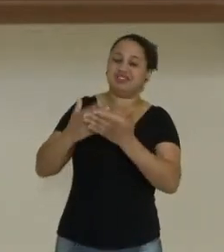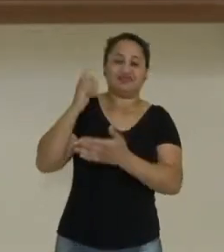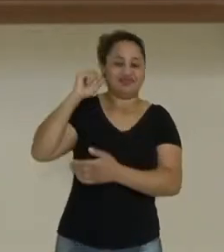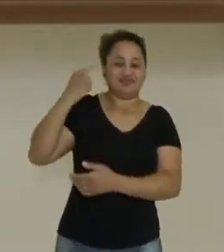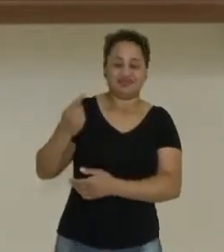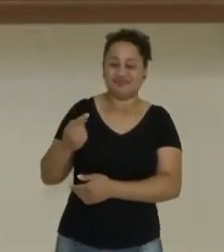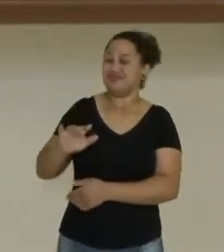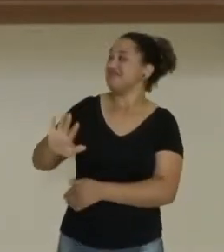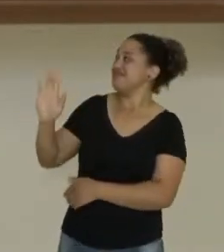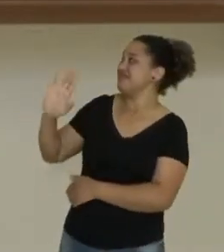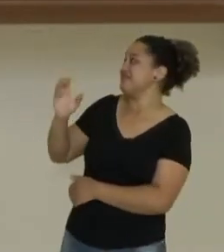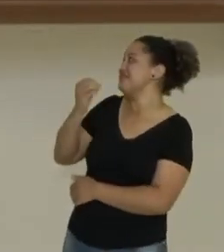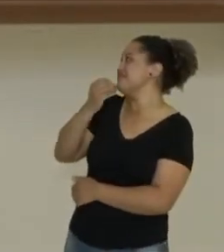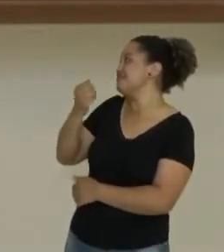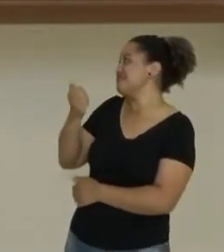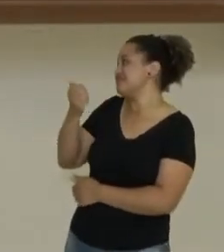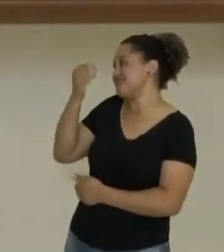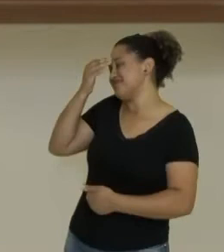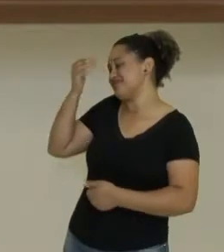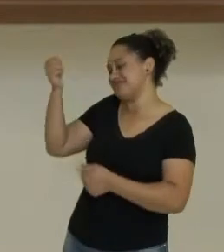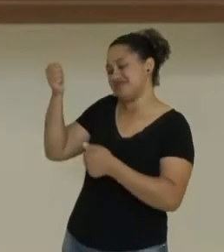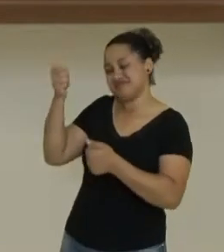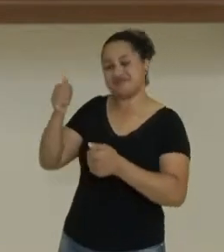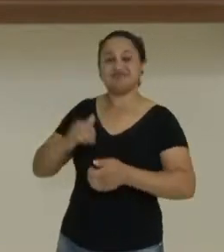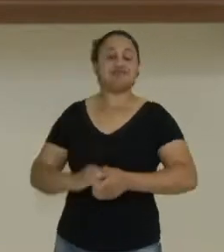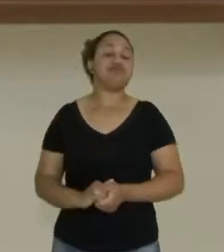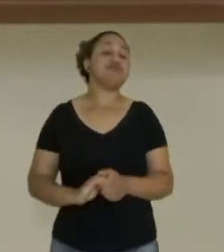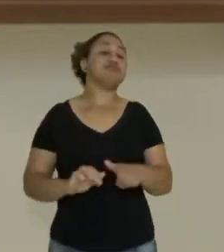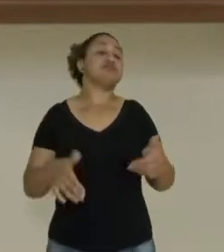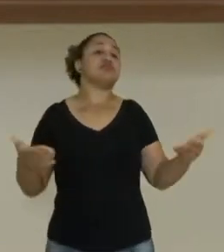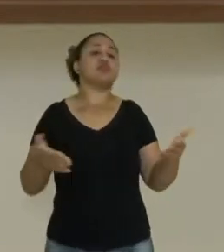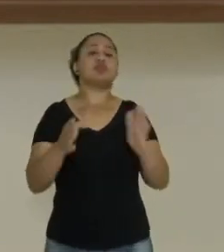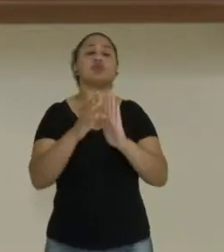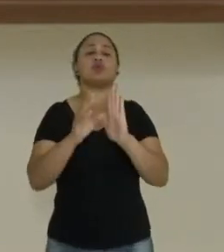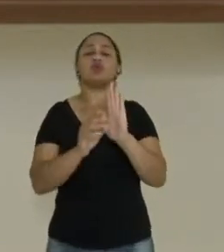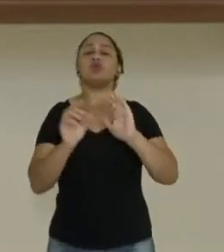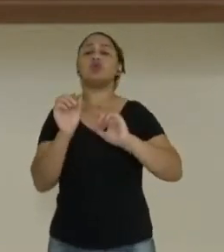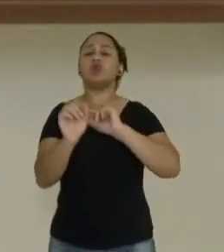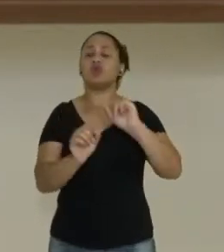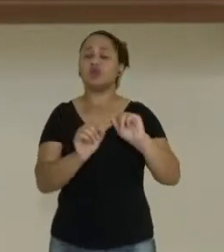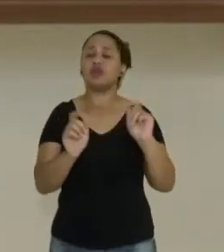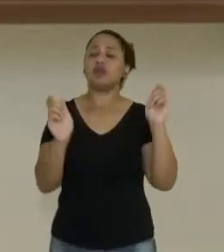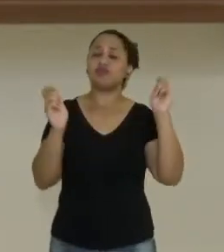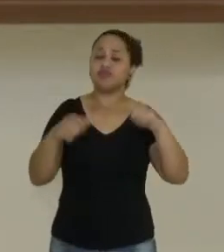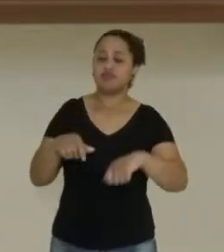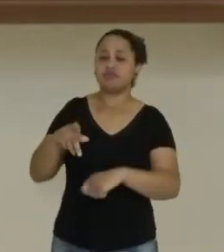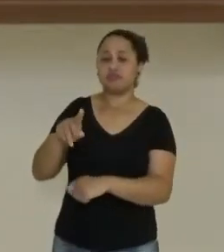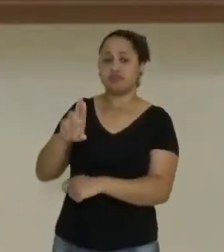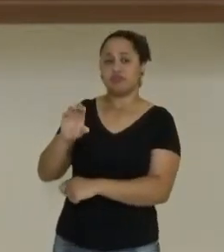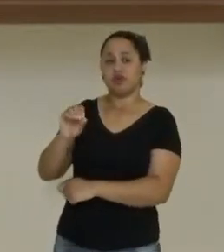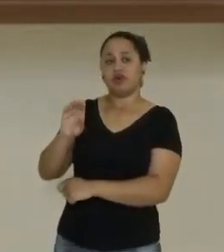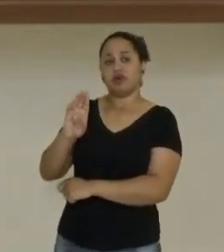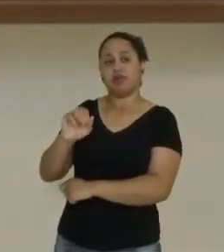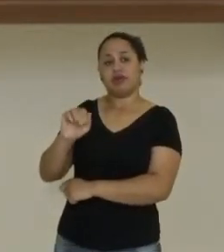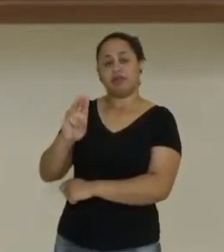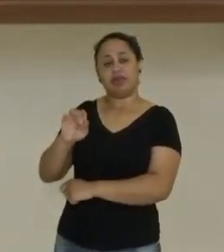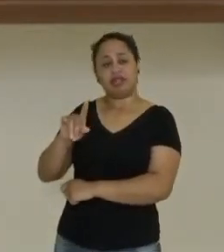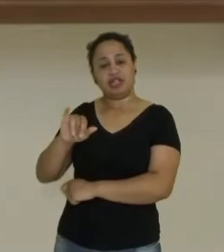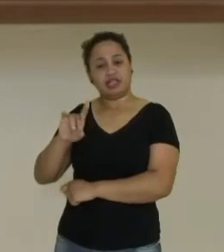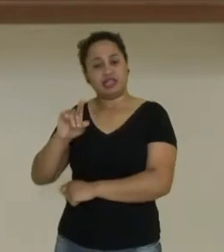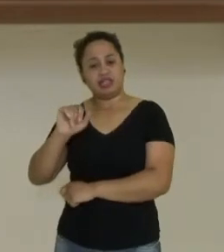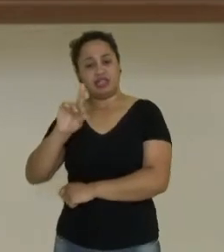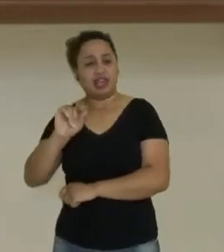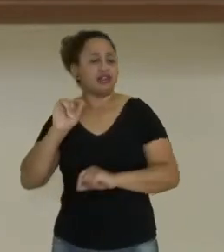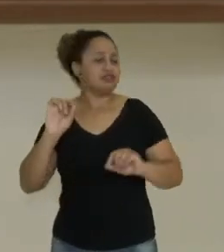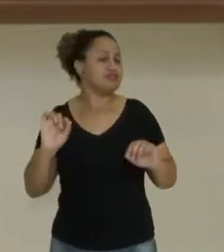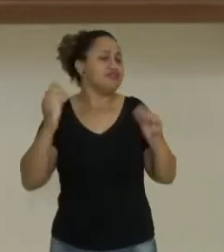ajudando. Seja bem-vinda, Jéssica. E nós vamos falar sobre probabilidade, fenômenos aleatórios. Então,